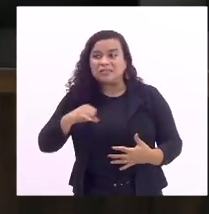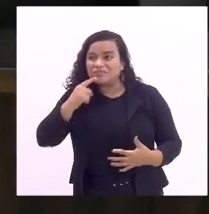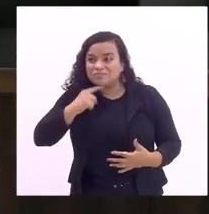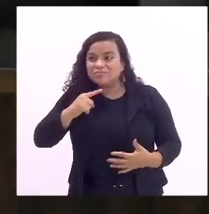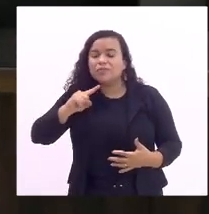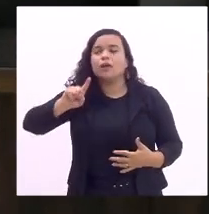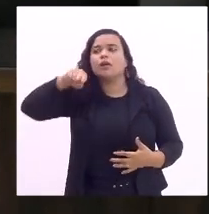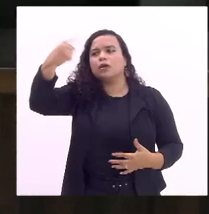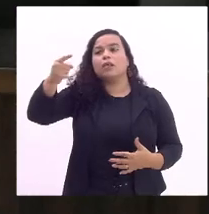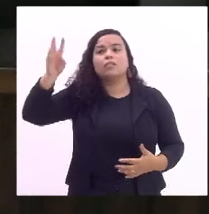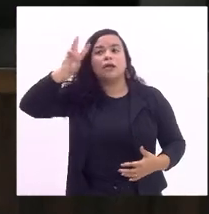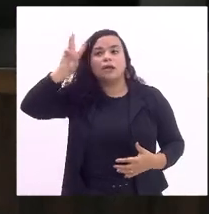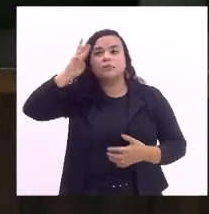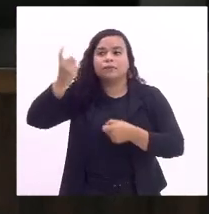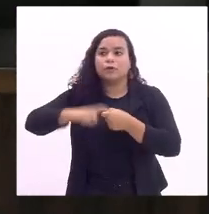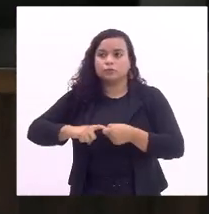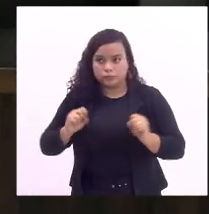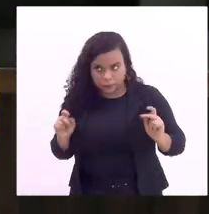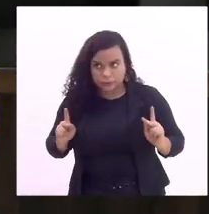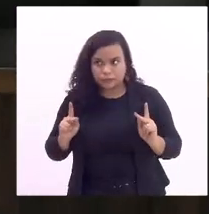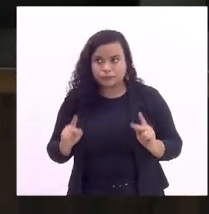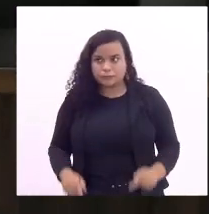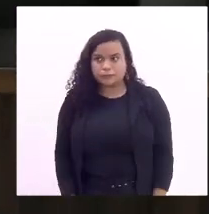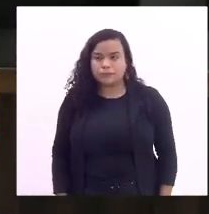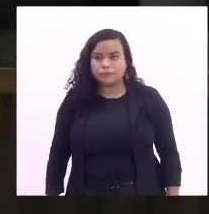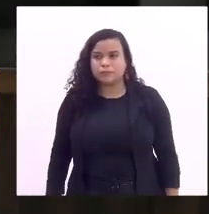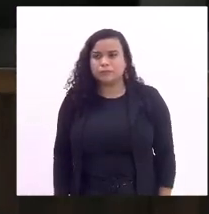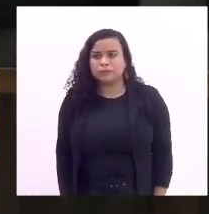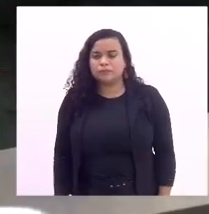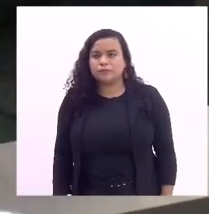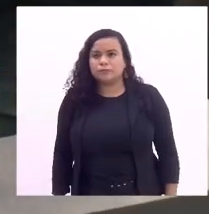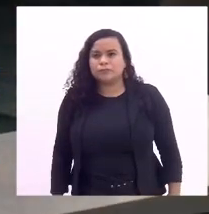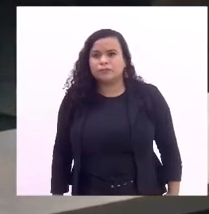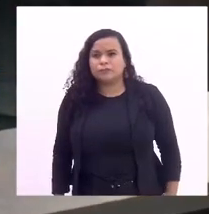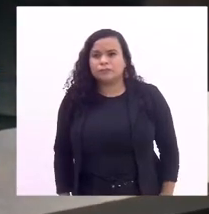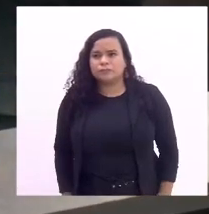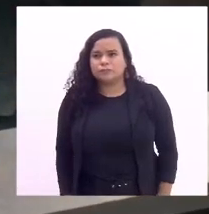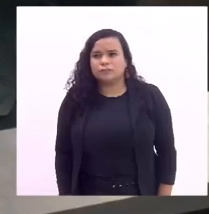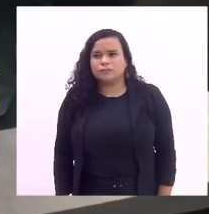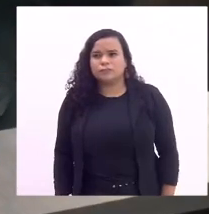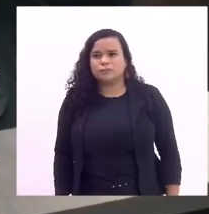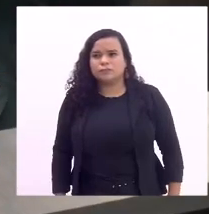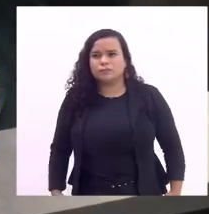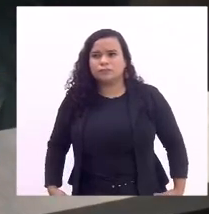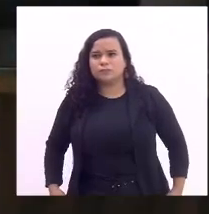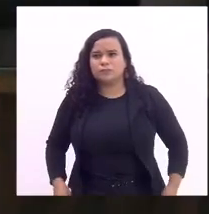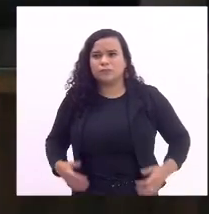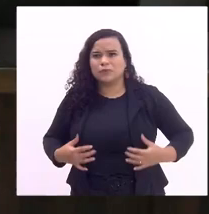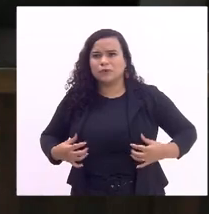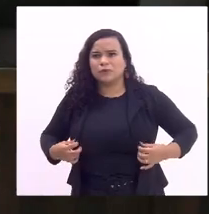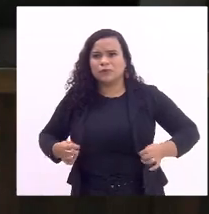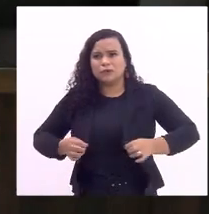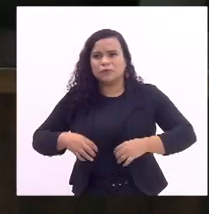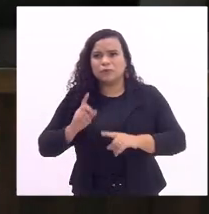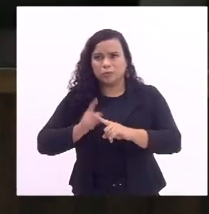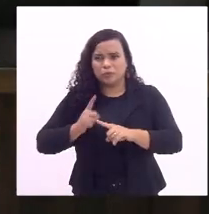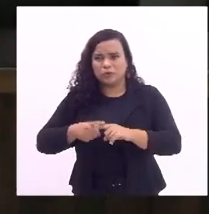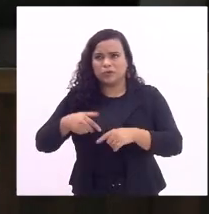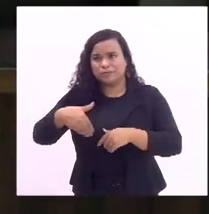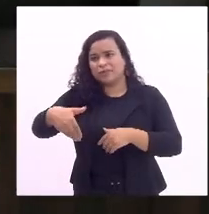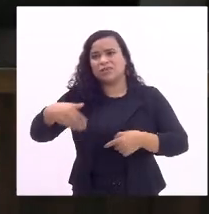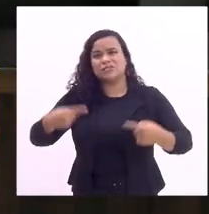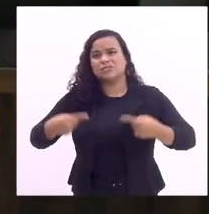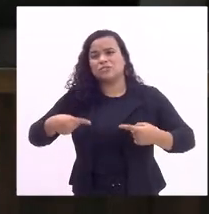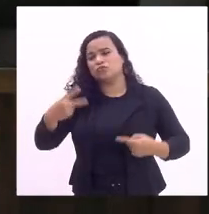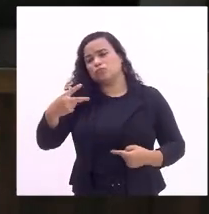terça. Tá ok? É porque tem uma terminologia. É porque também vai vir em segunda discussão